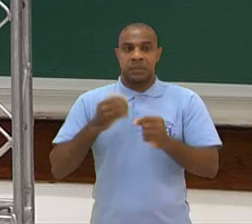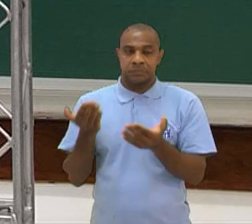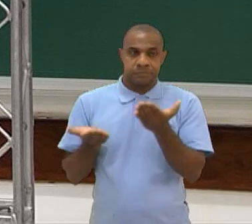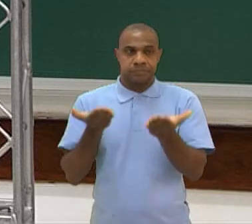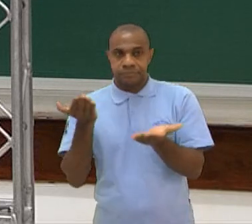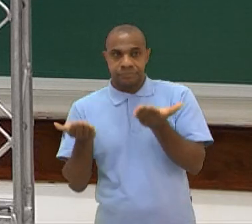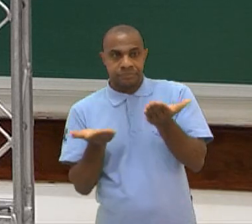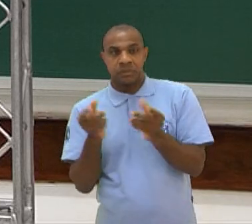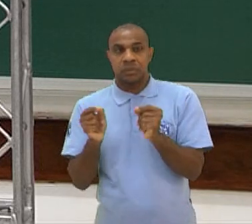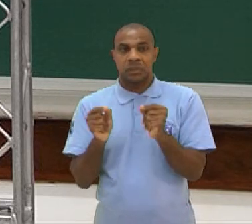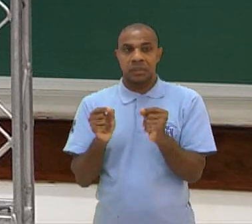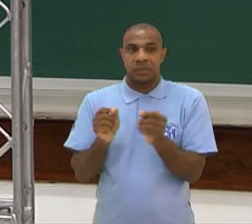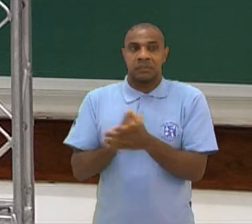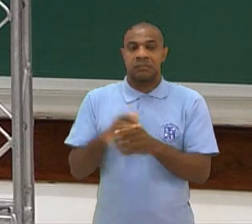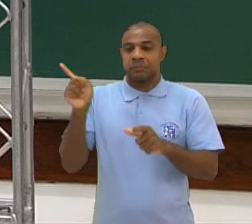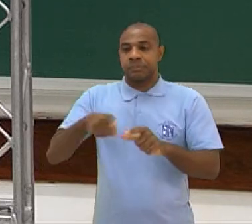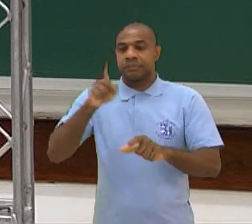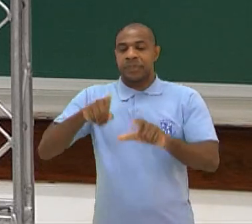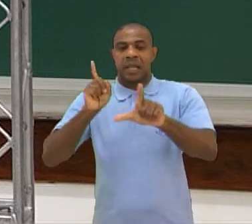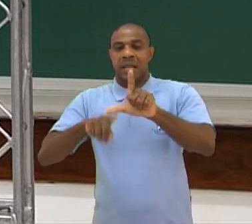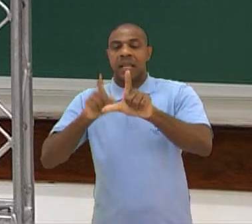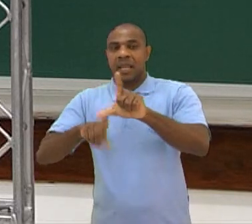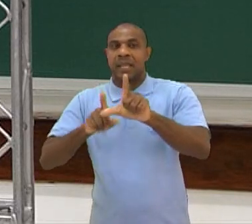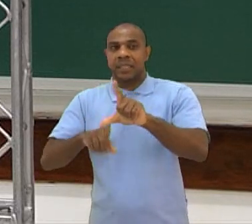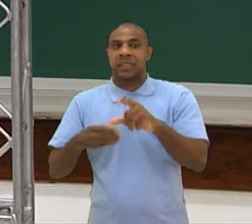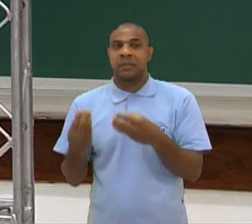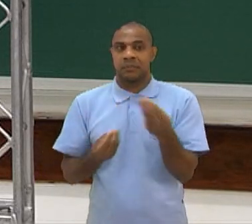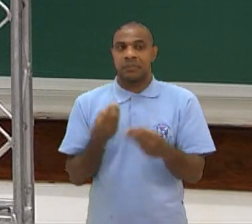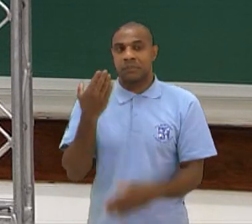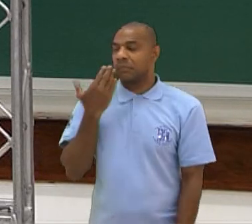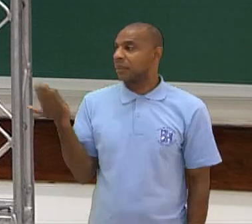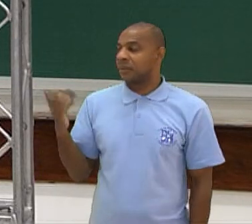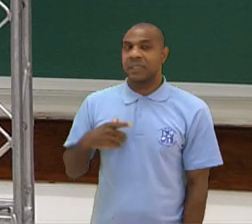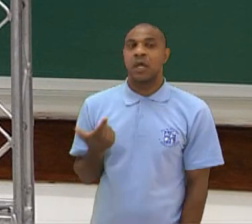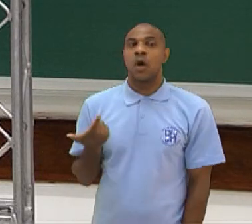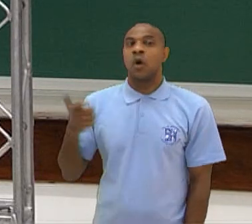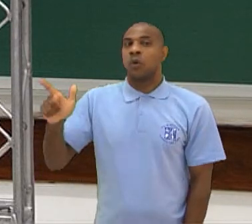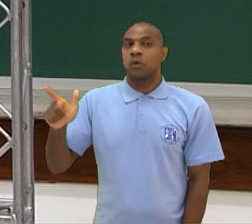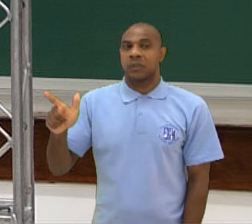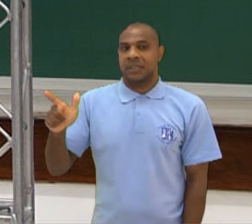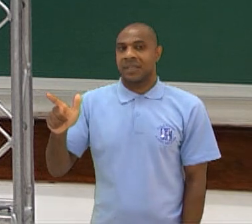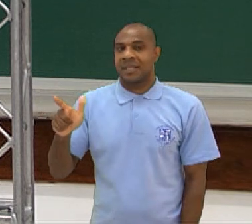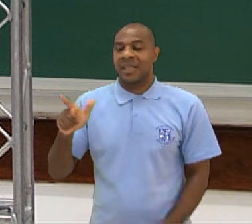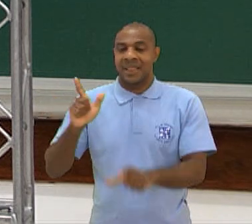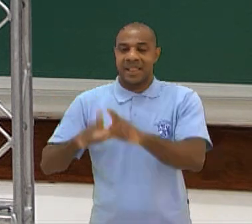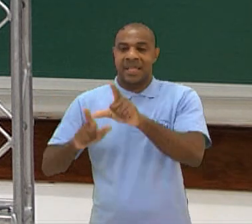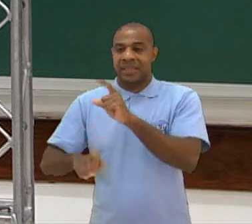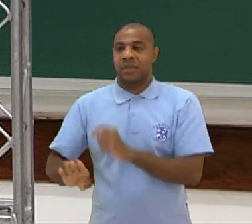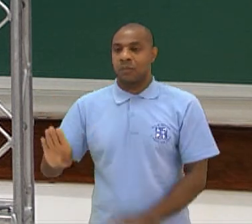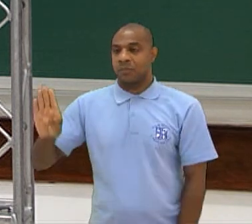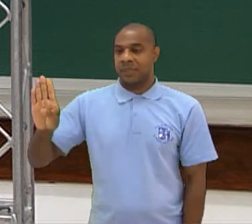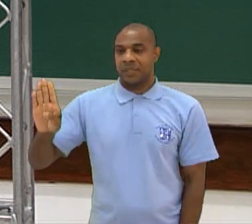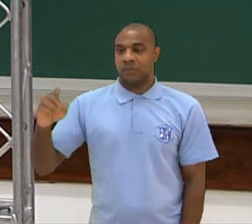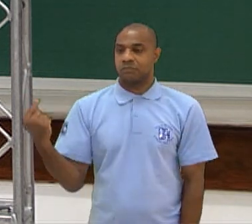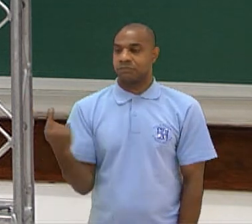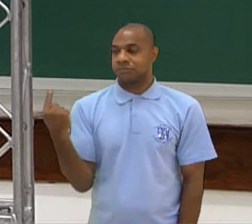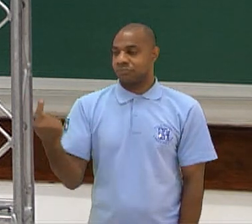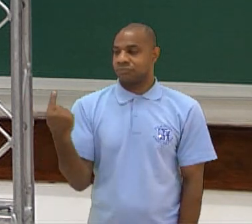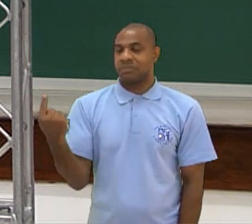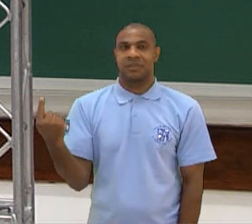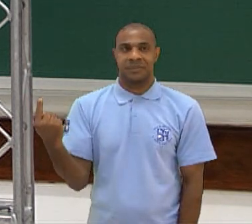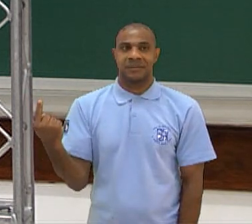que eu posso fazer outra conta. Eu poderia multiplicar, por exemplo, o 6 por 7, tá bom? Que daria